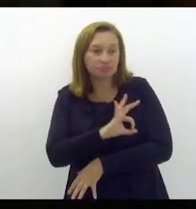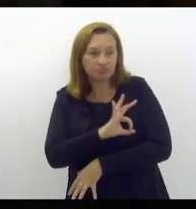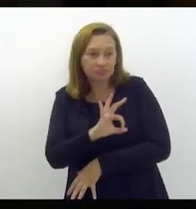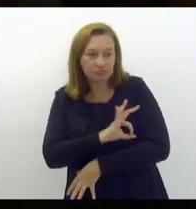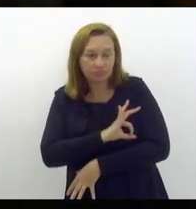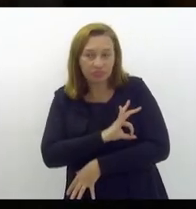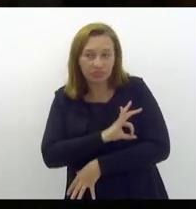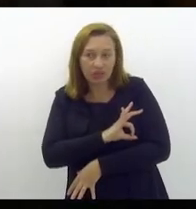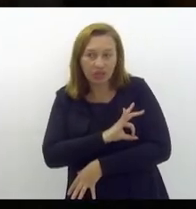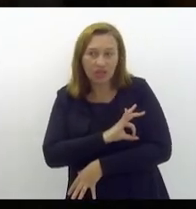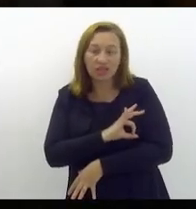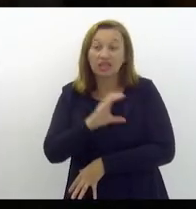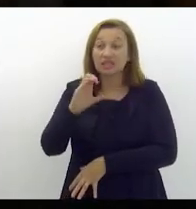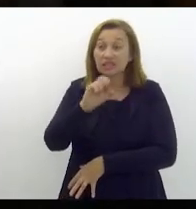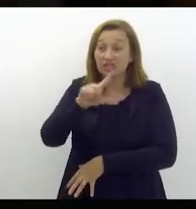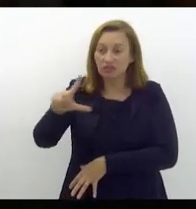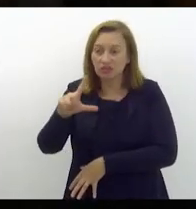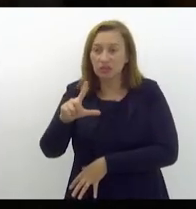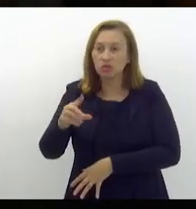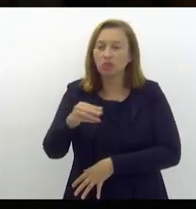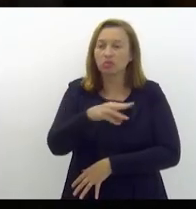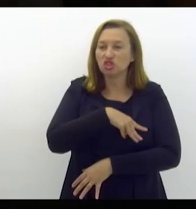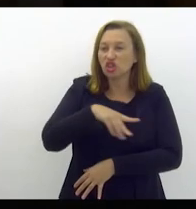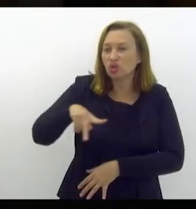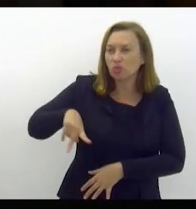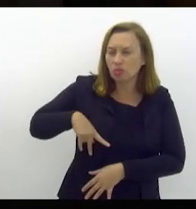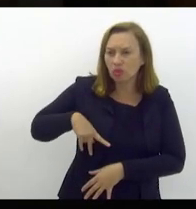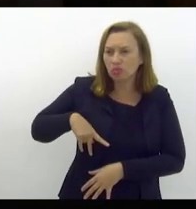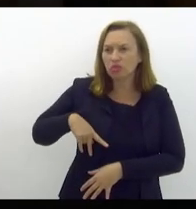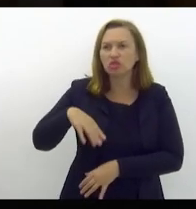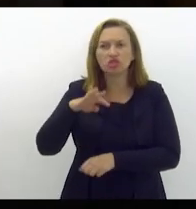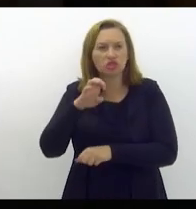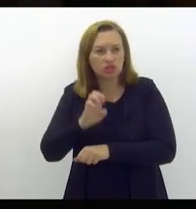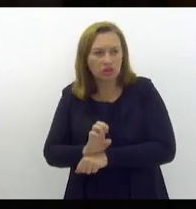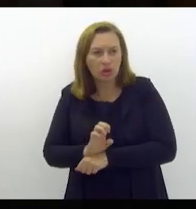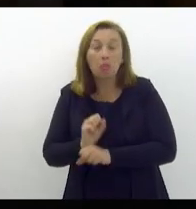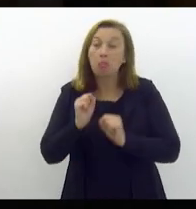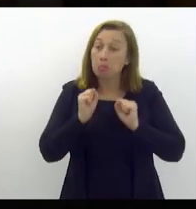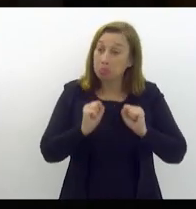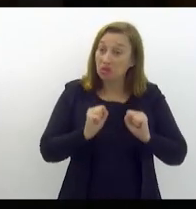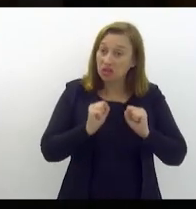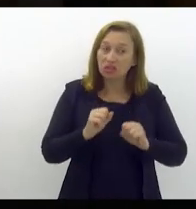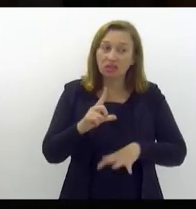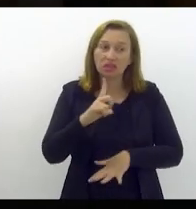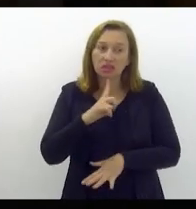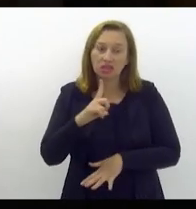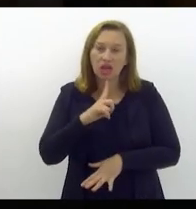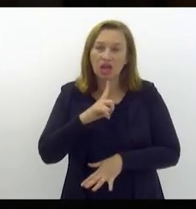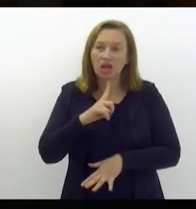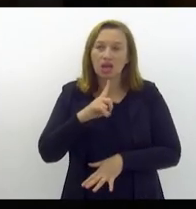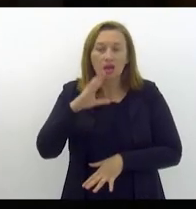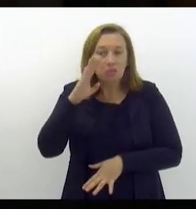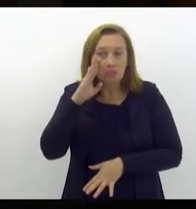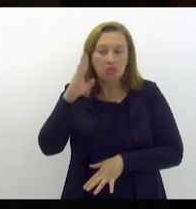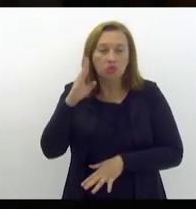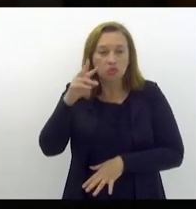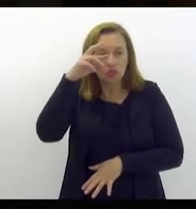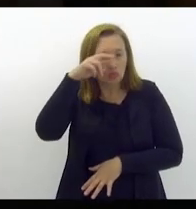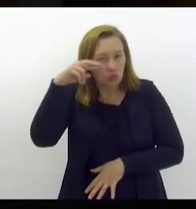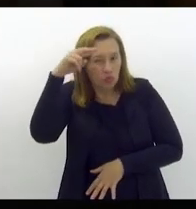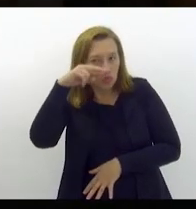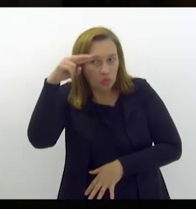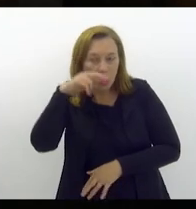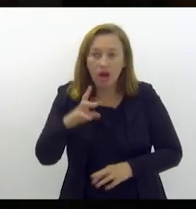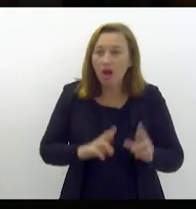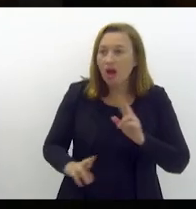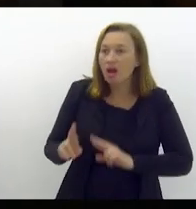Polícia Civil em especial, no Ministério Público Estadual, pudessem ter prioridades as investigações com